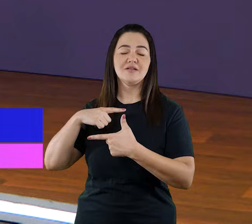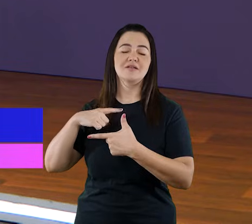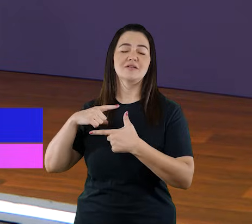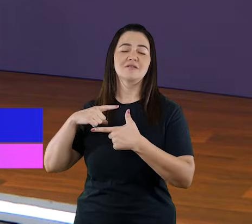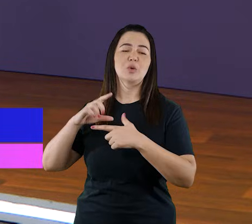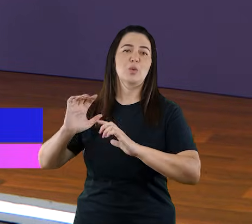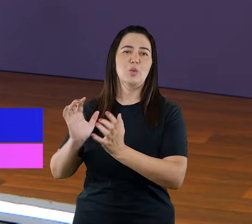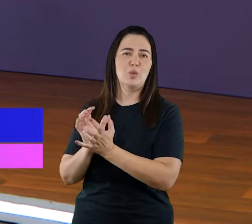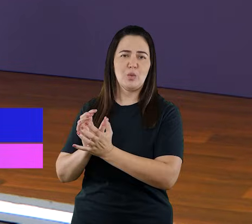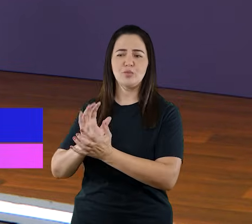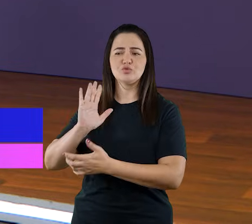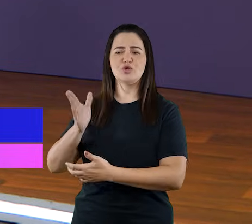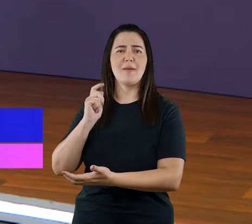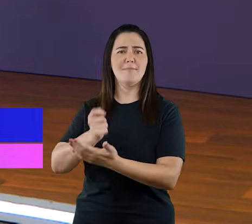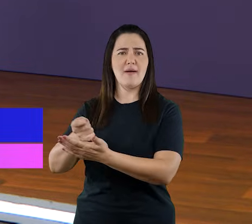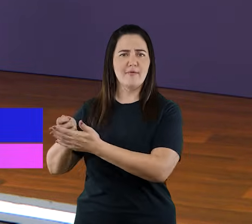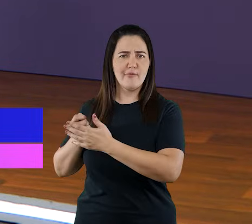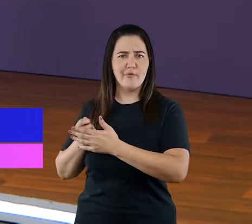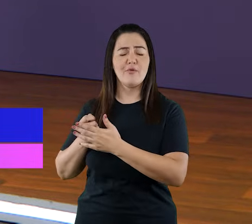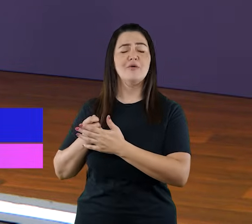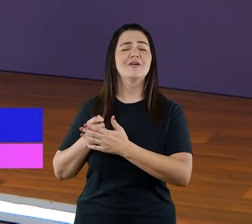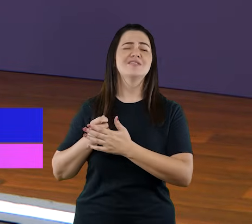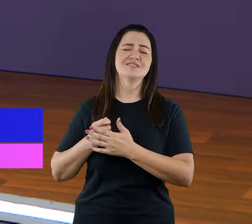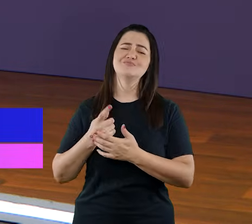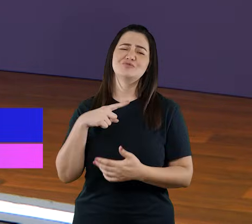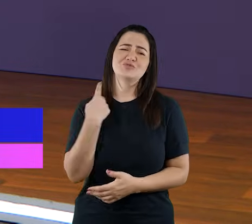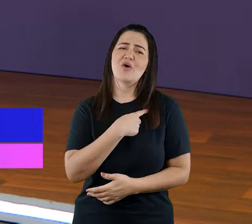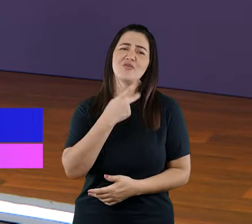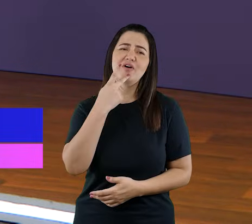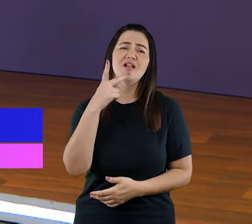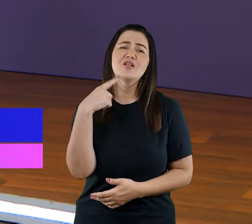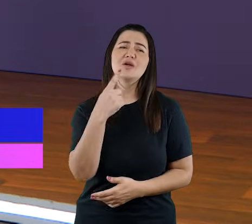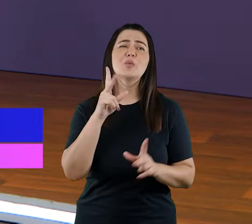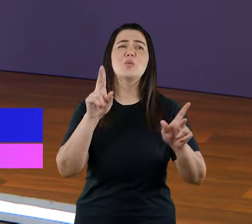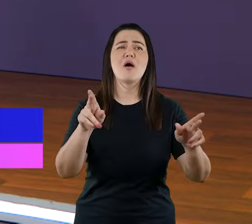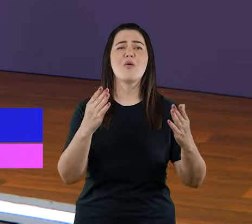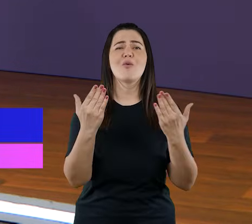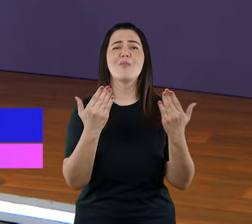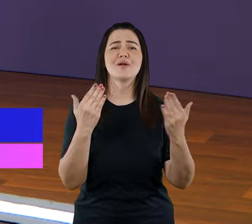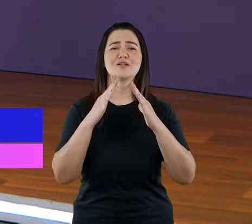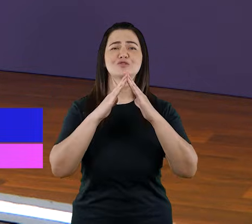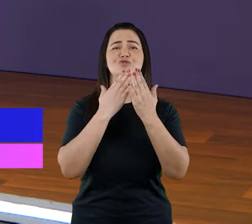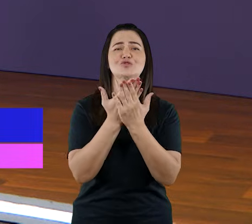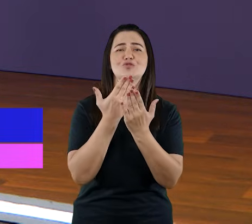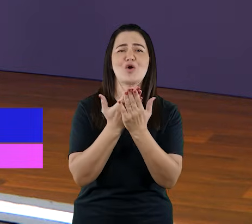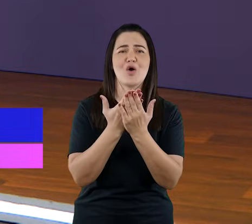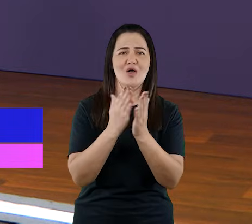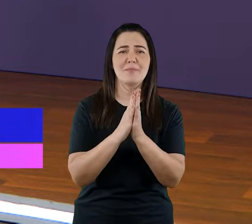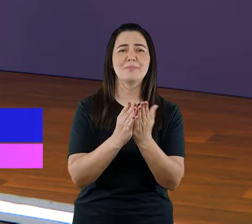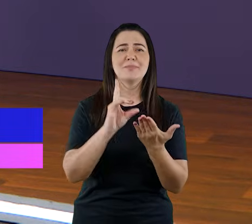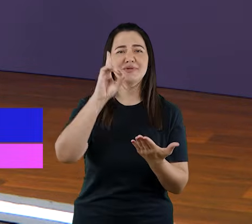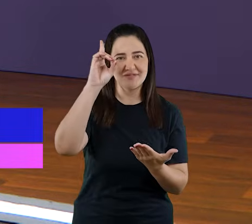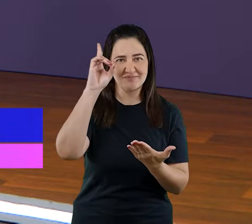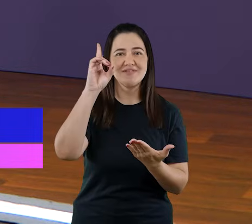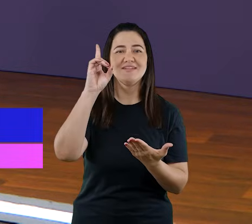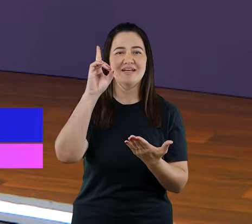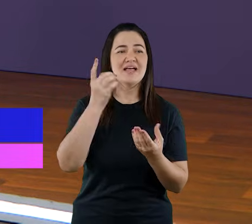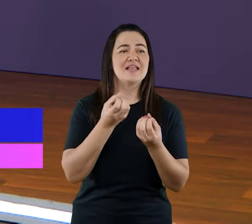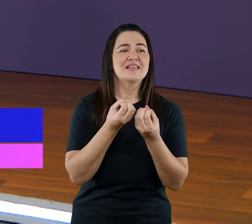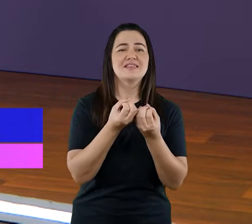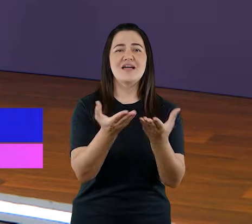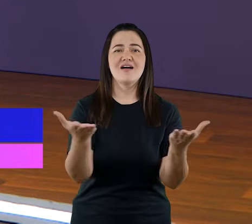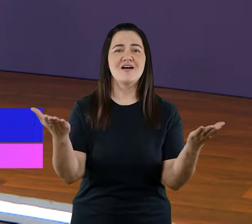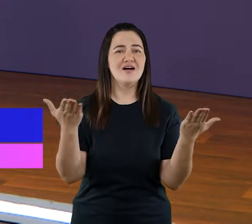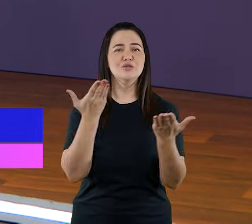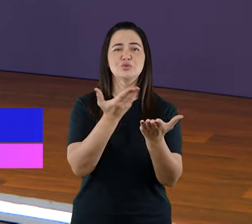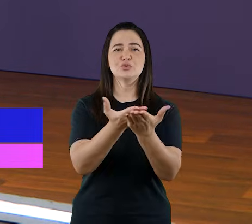escola bíblica do mundo. E se você ainda não se matriculou nessa escola bíblica, eu quero te convidar a fazer parte,